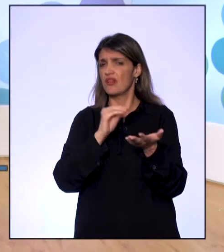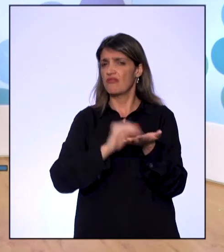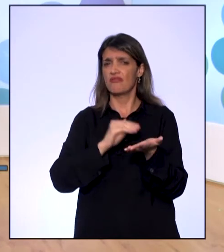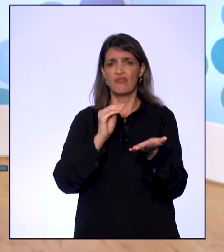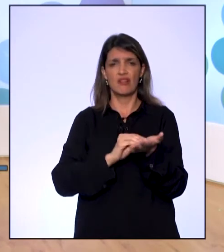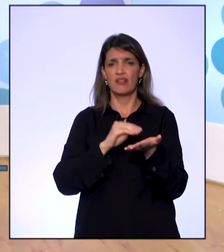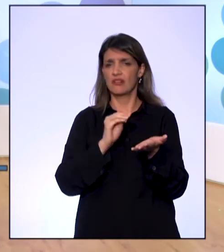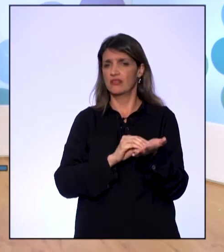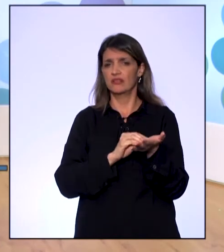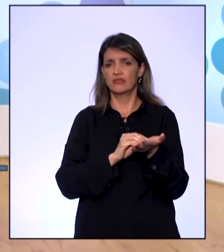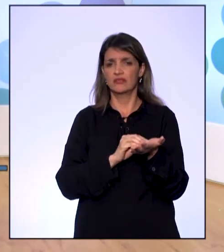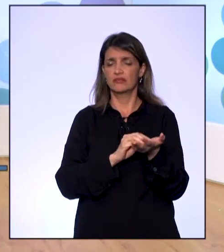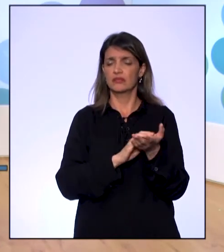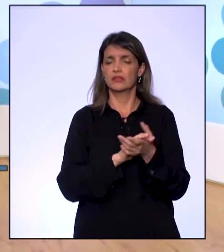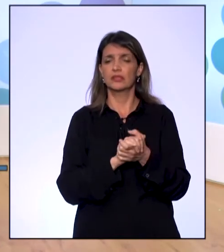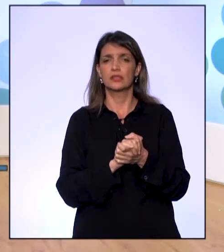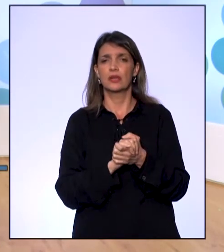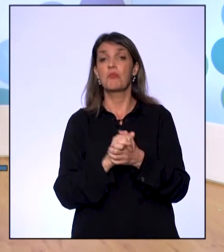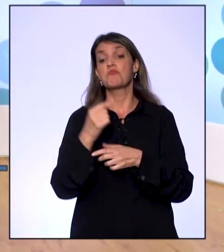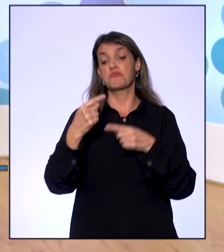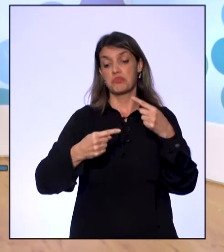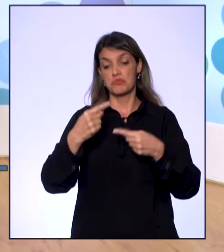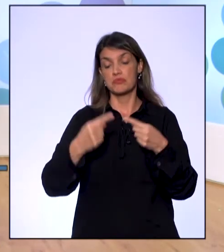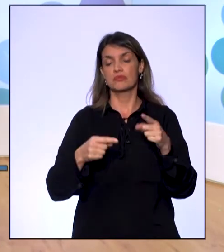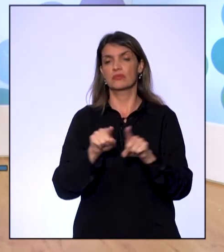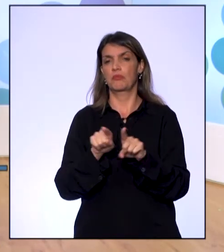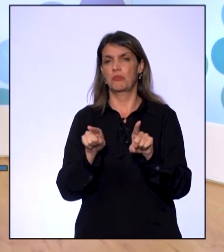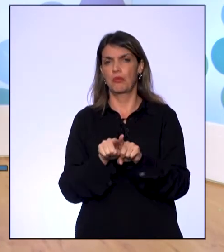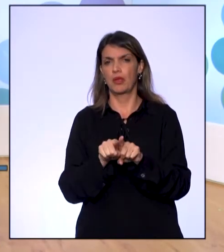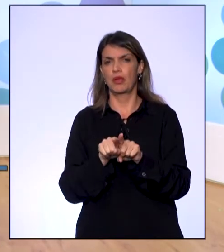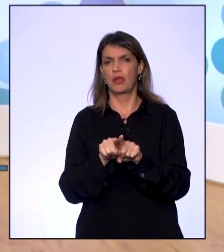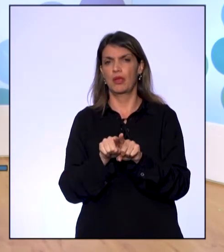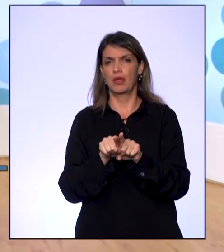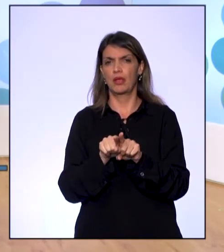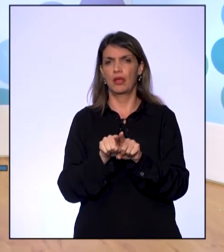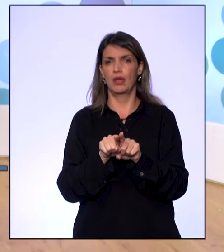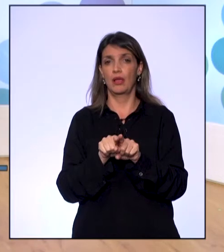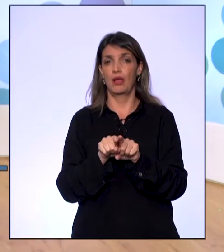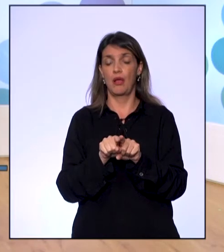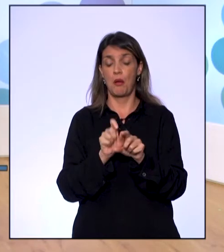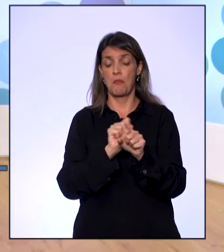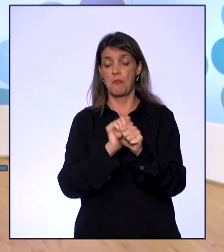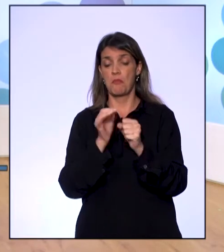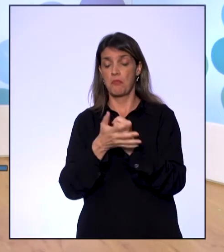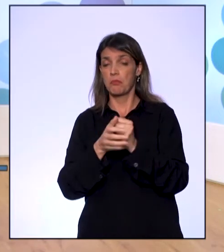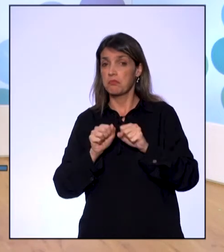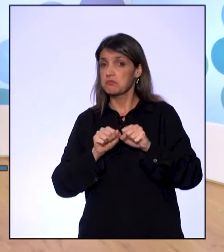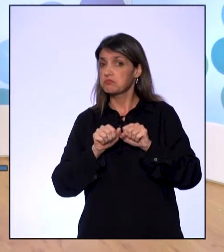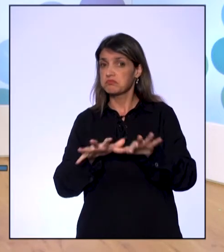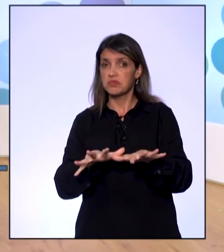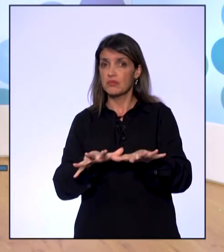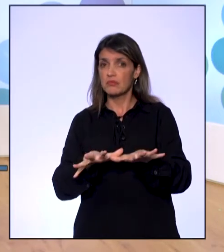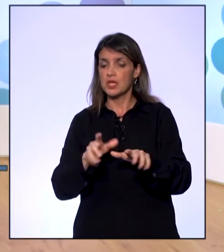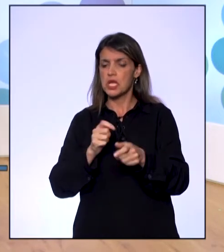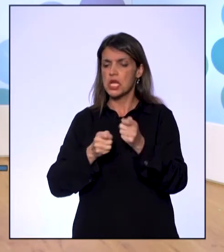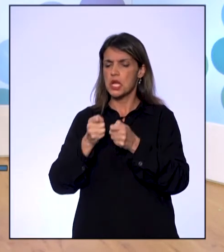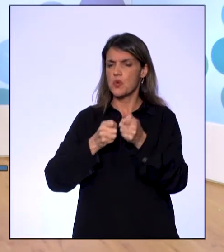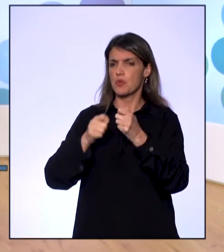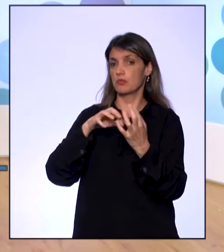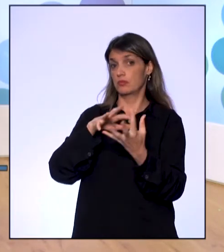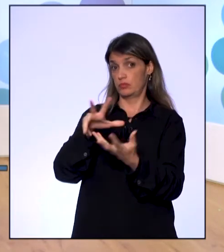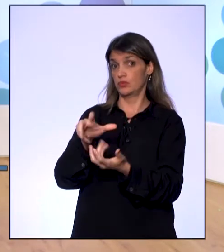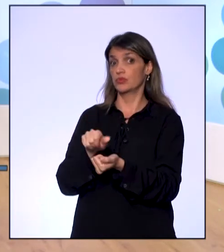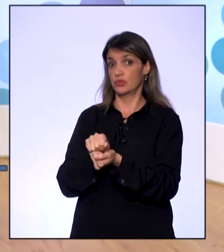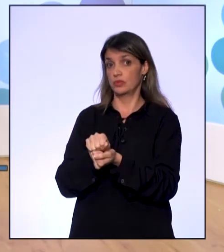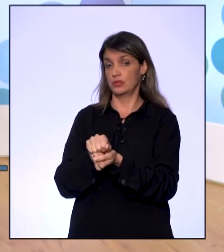aluno falou a respeito da política, né? O impacto da pandemia na economia mundial.